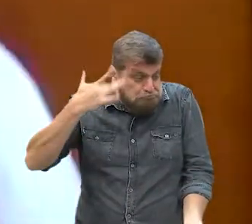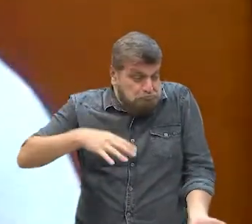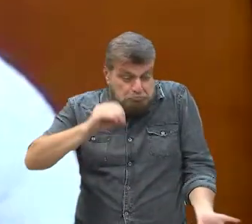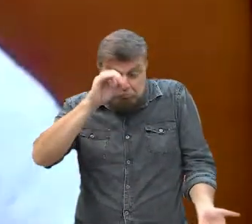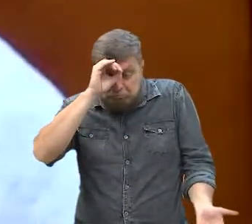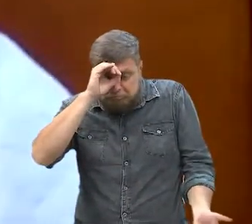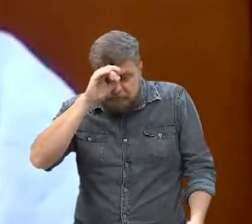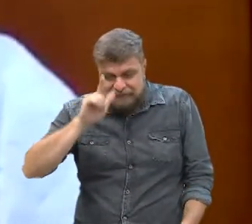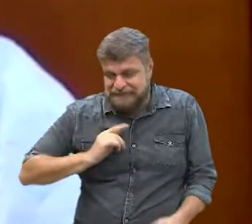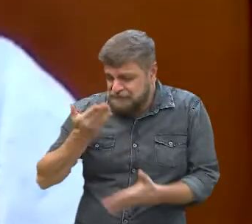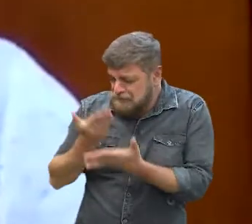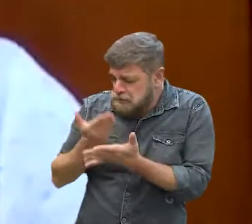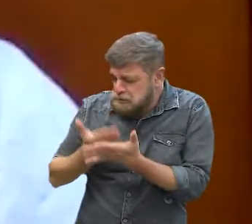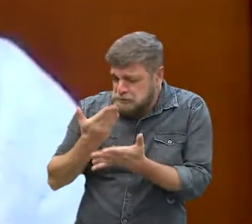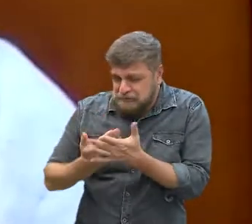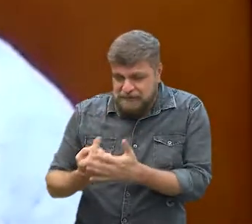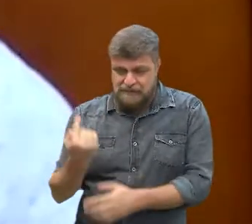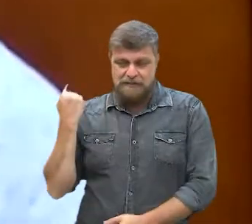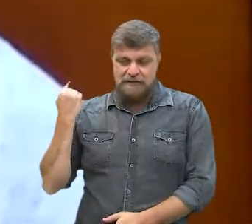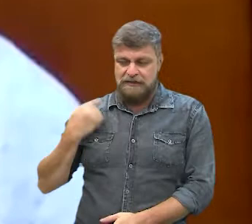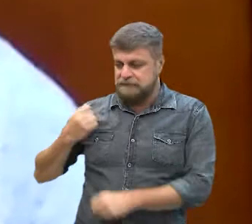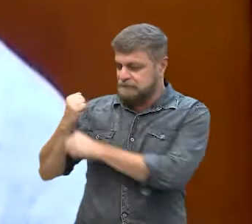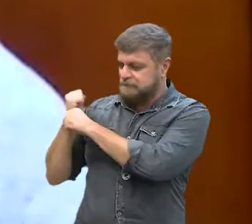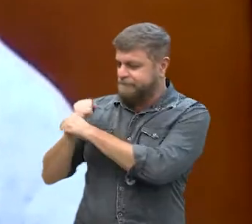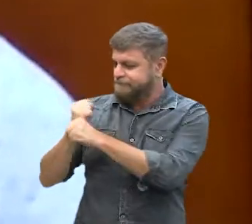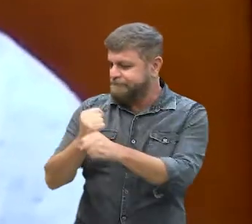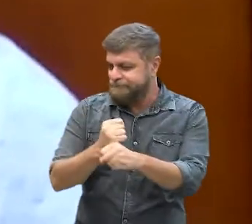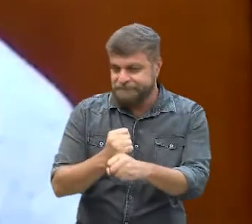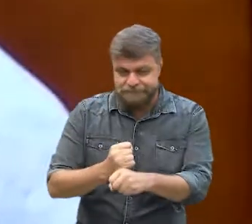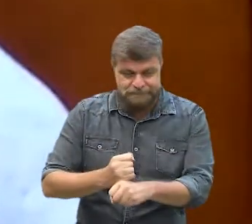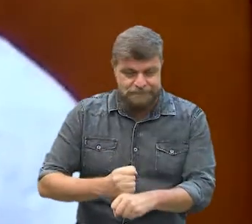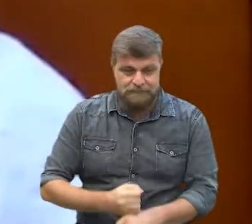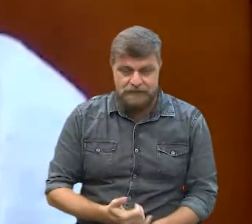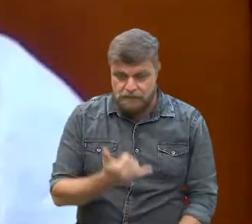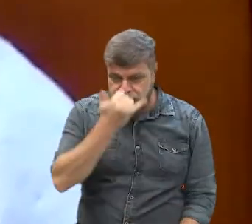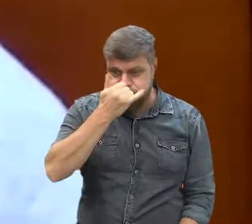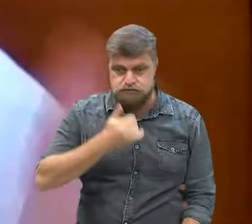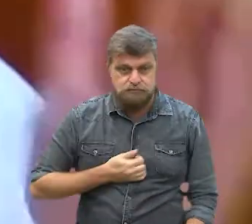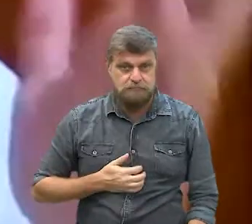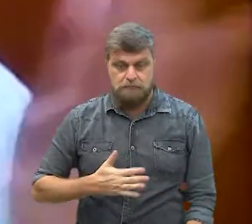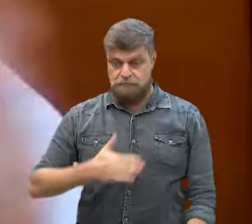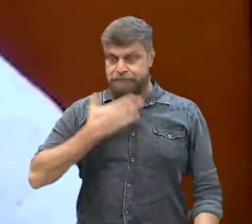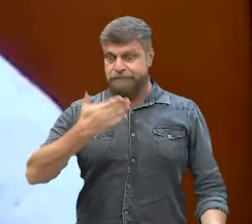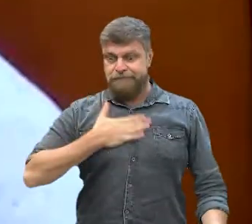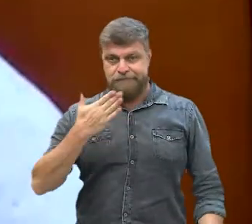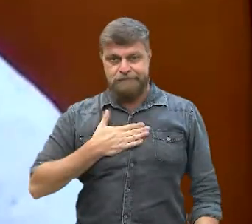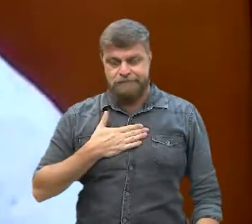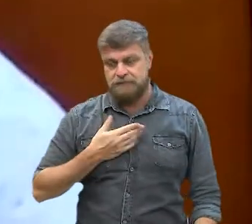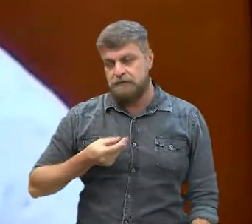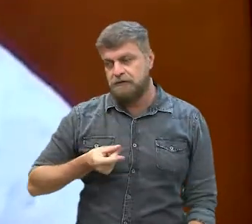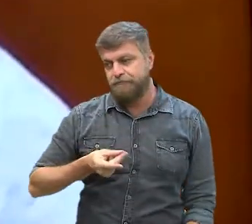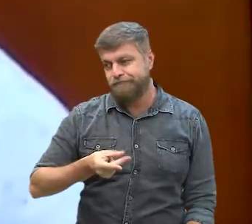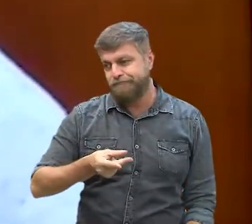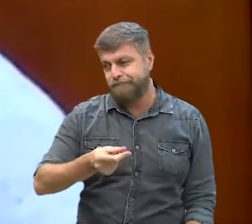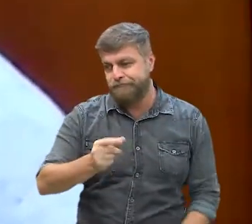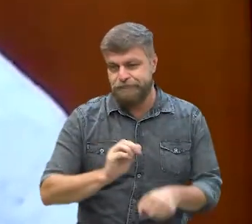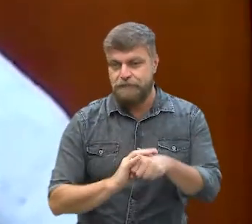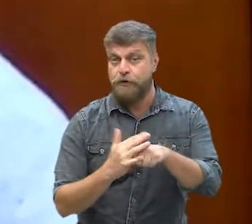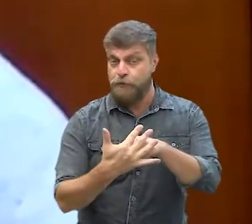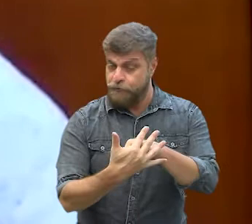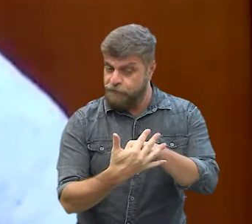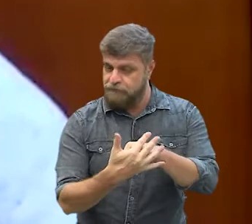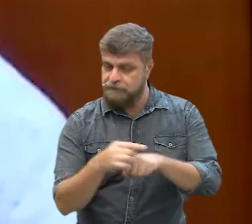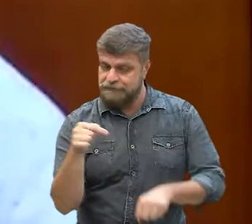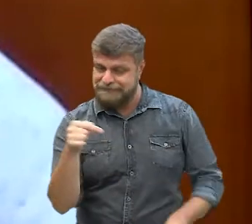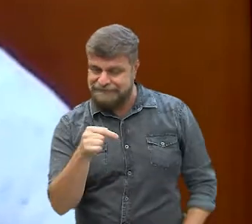né? Nem se a gente tivesse estudado isso por anos antes, a gente não poderia prever que duraria tanto, né? Então, isso foi uma